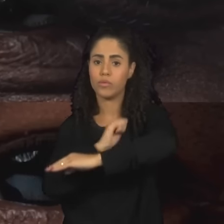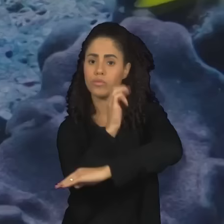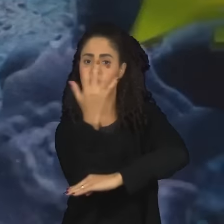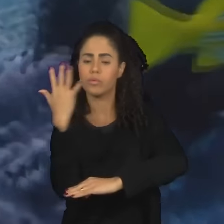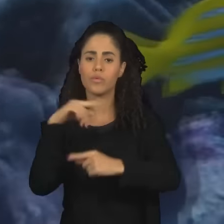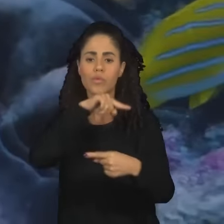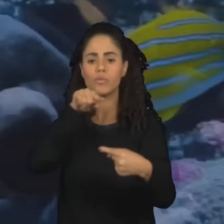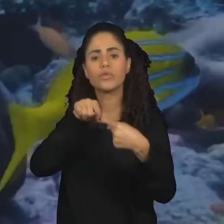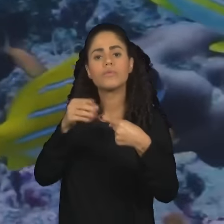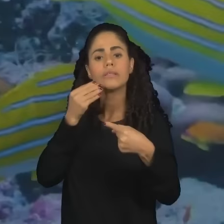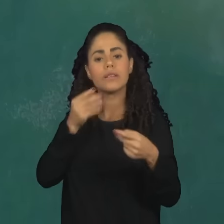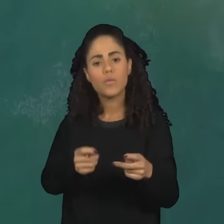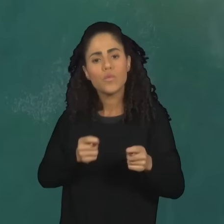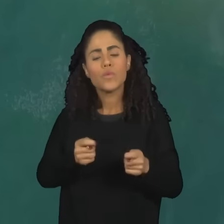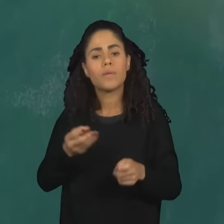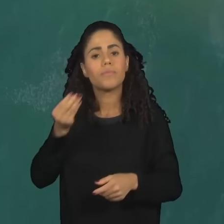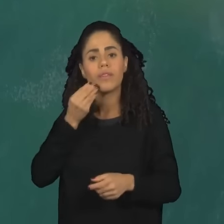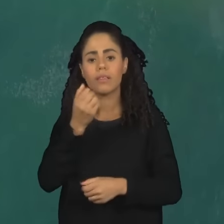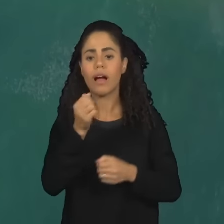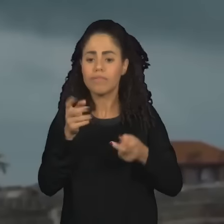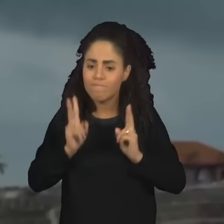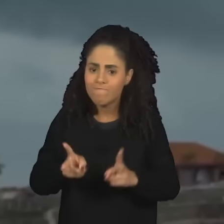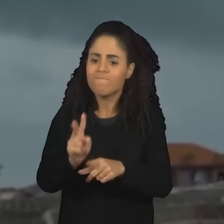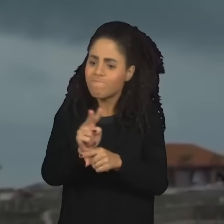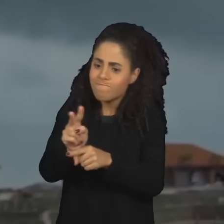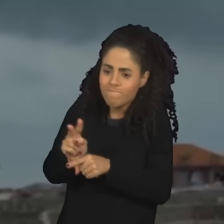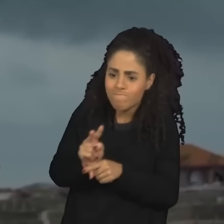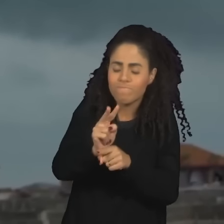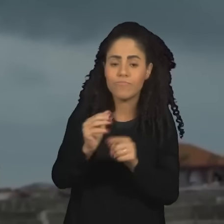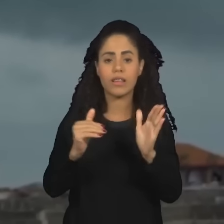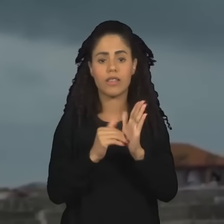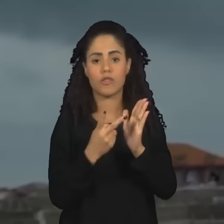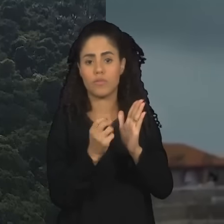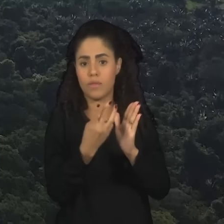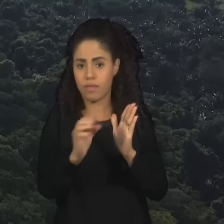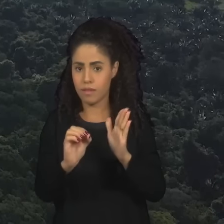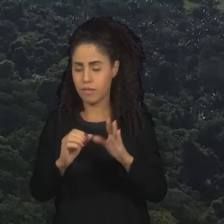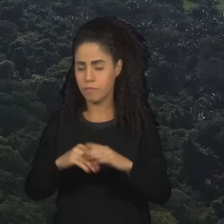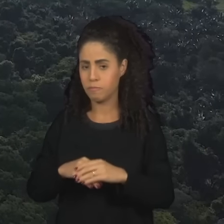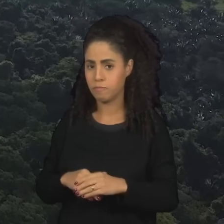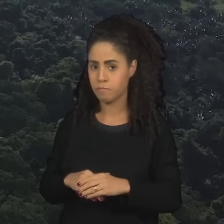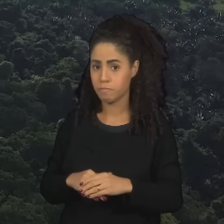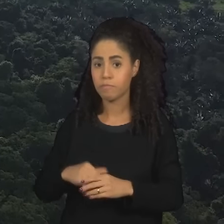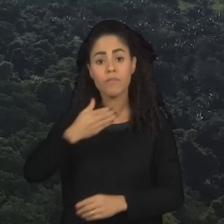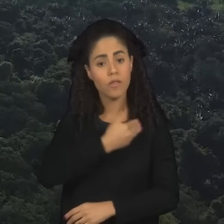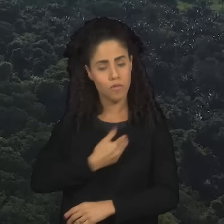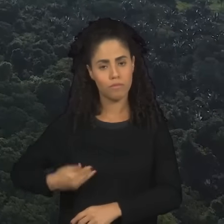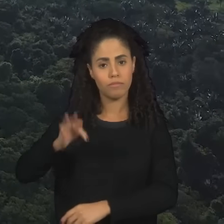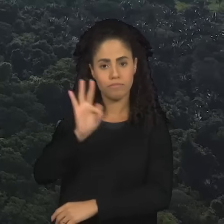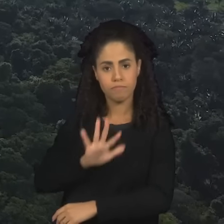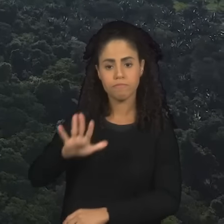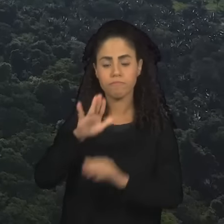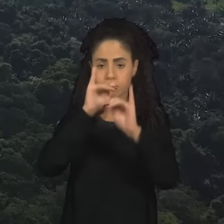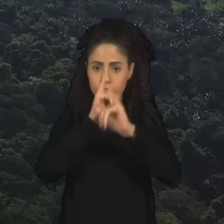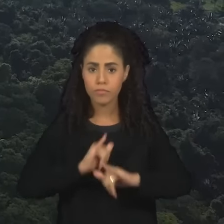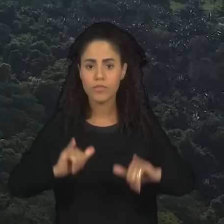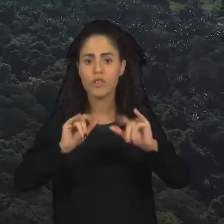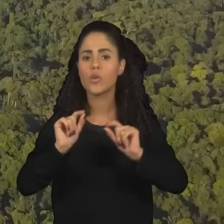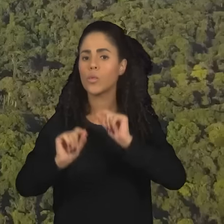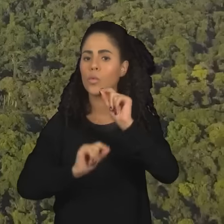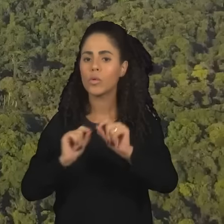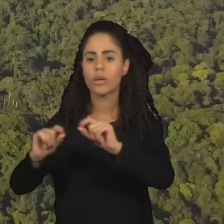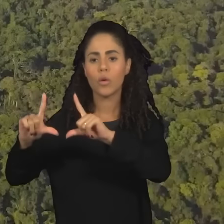meta de frear a perda da natureza até 2030. O governo federal anunciou que houve uma